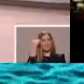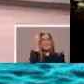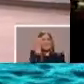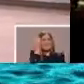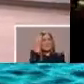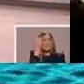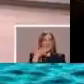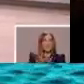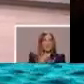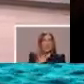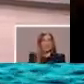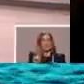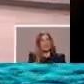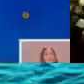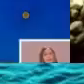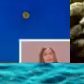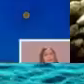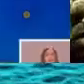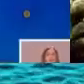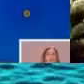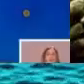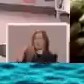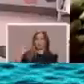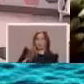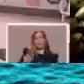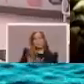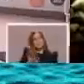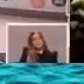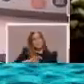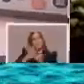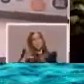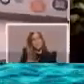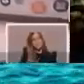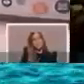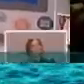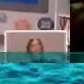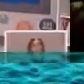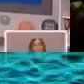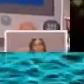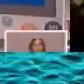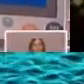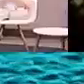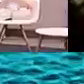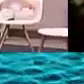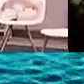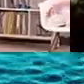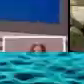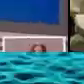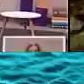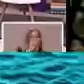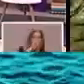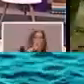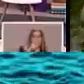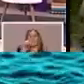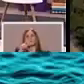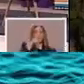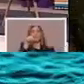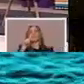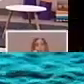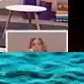estudo em casa, e agradecer como professor. Beijo, cara. Mas primeiro queria abraçar os professores para pôrem de pé escorpiões e gatos. Queria